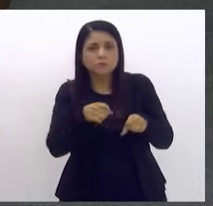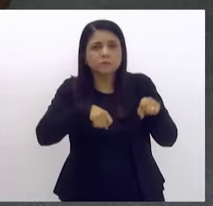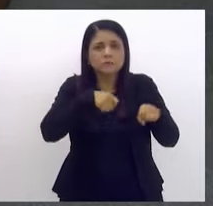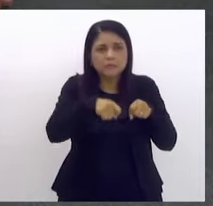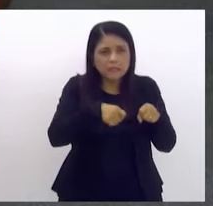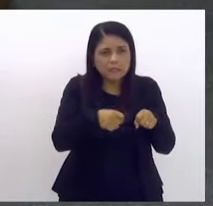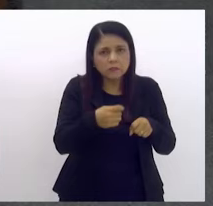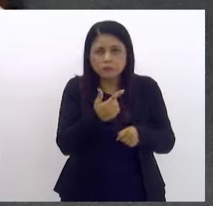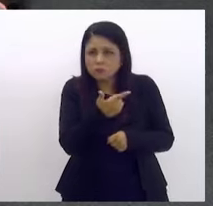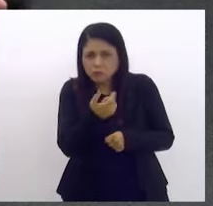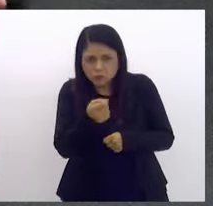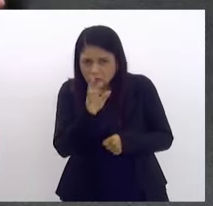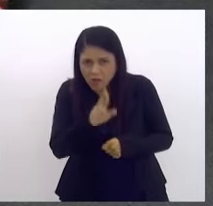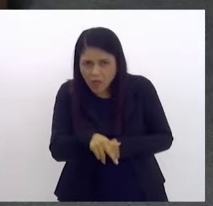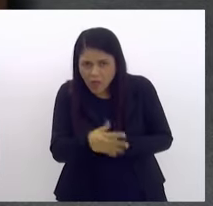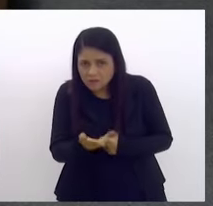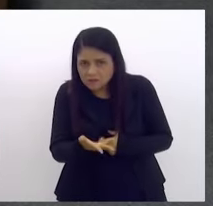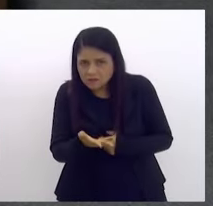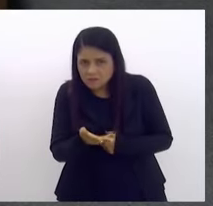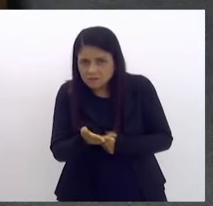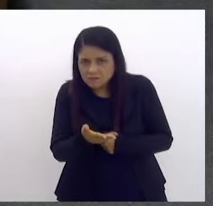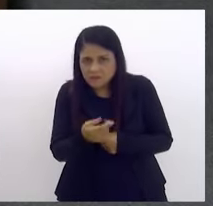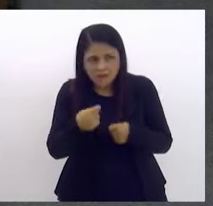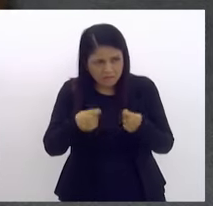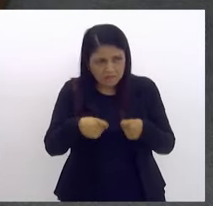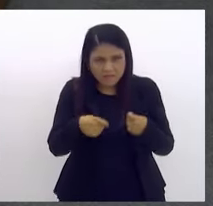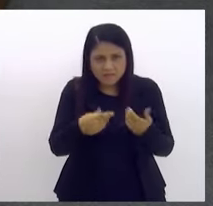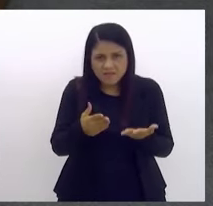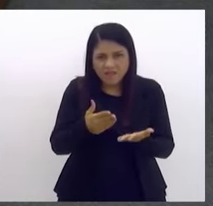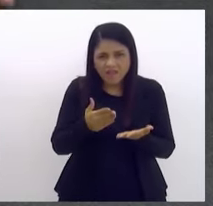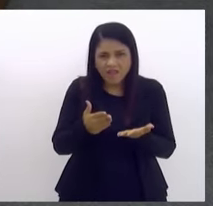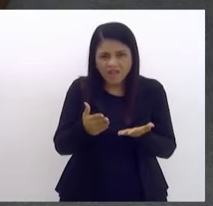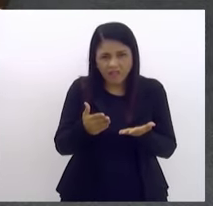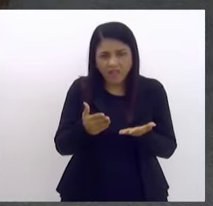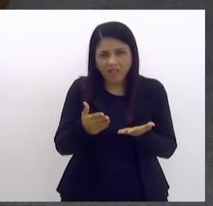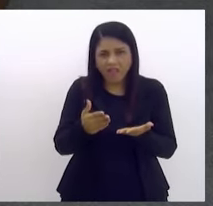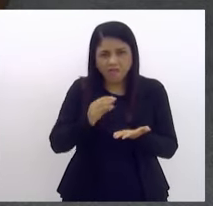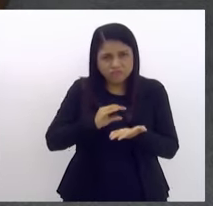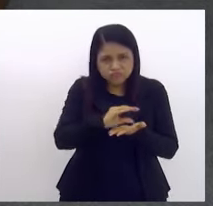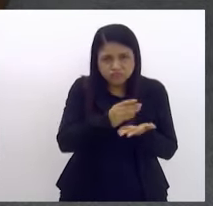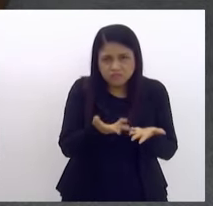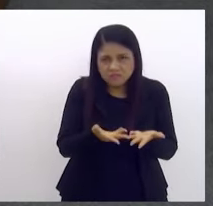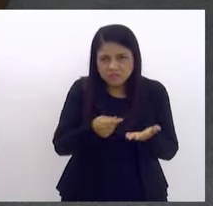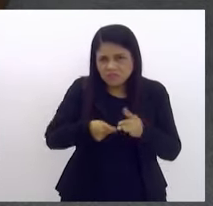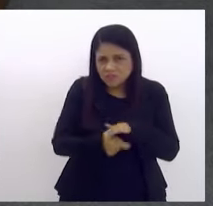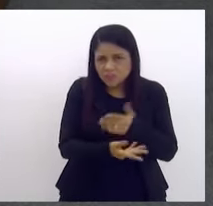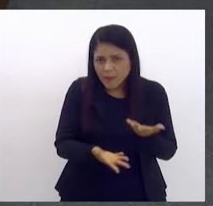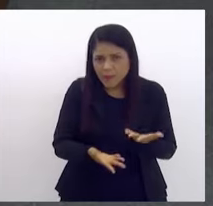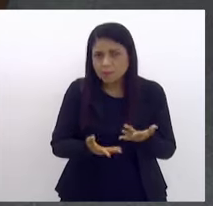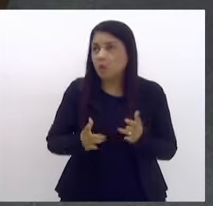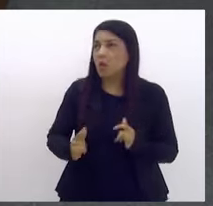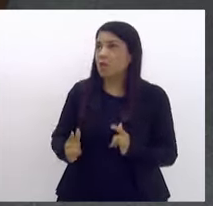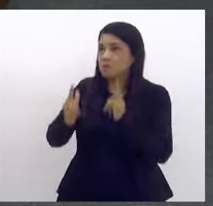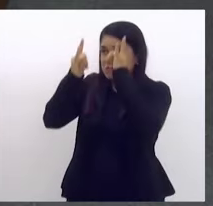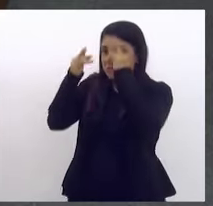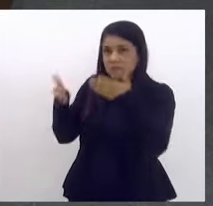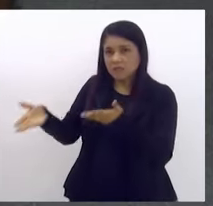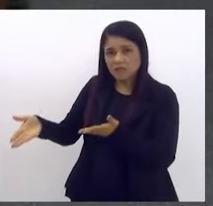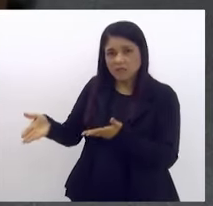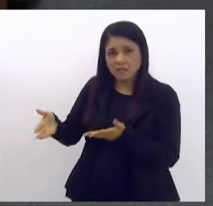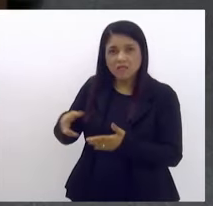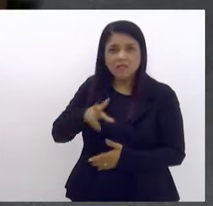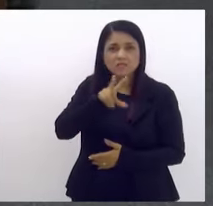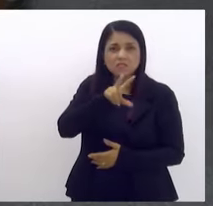isso? R$ 200? Precisa ter fonte de custeio para isso? Um prédio desse aqui enorme tem condições de ter um bicicletário aqui na frente para